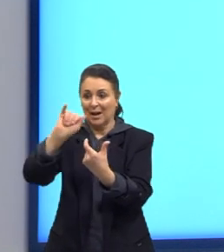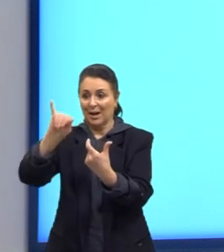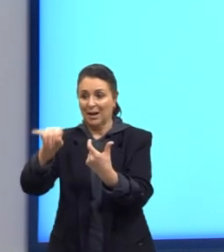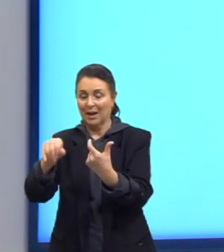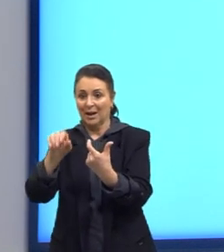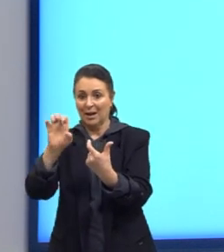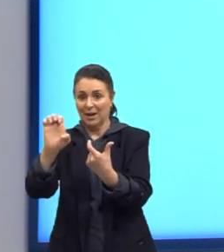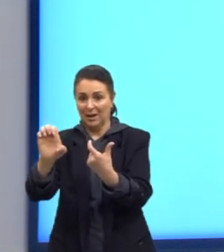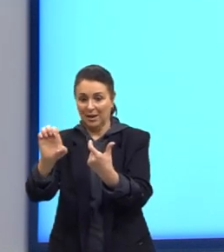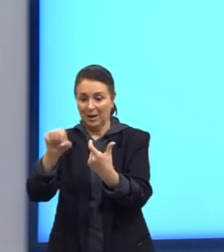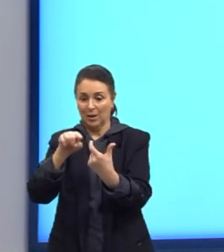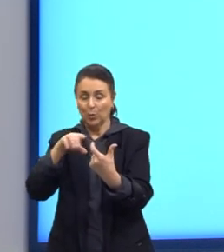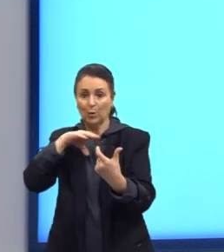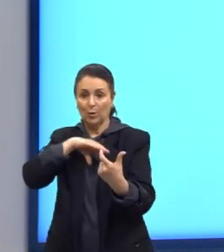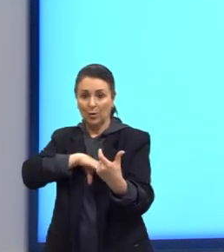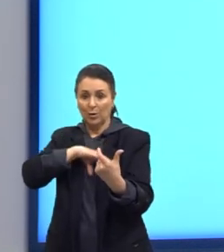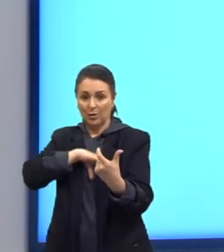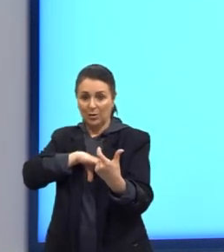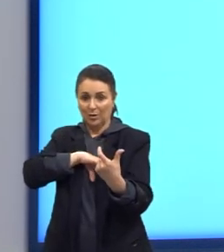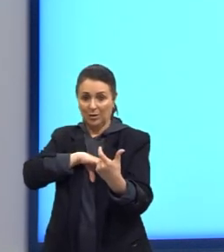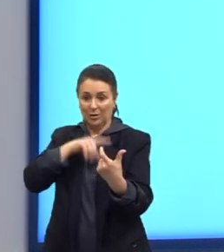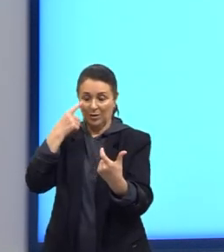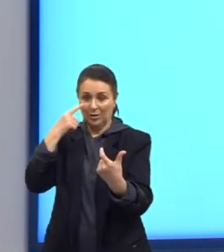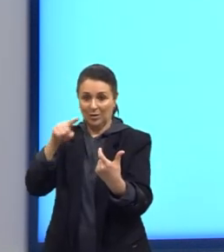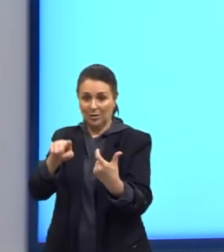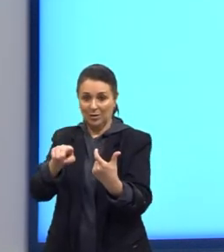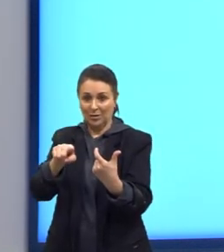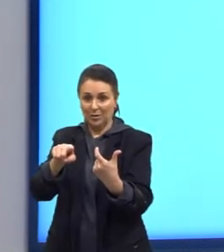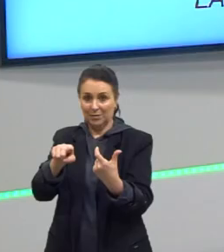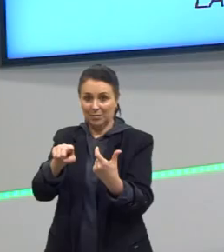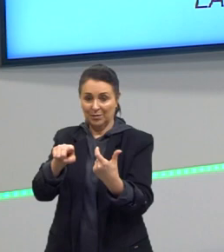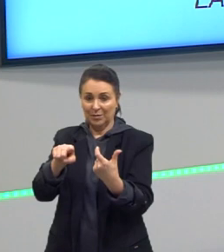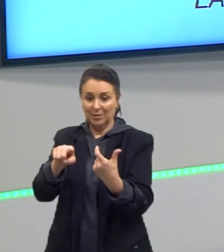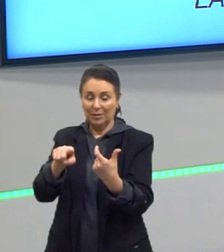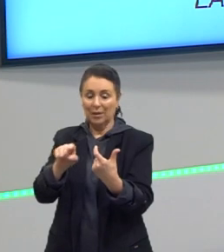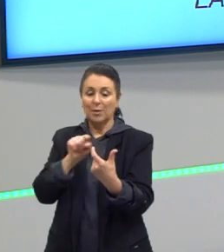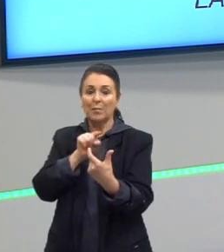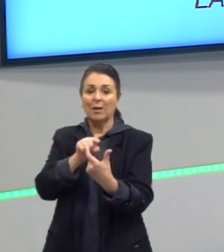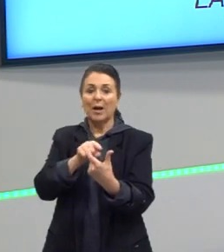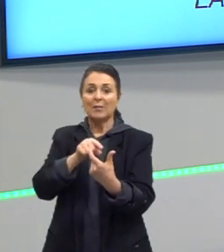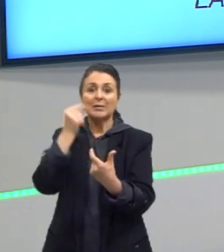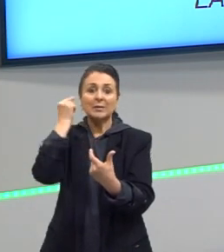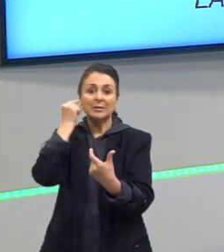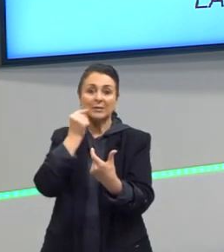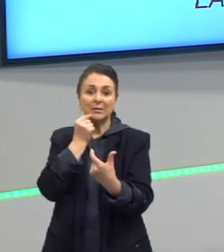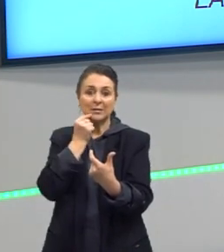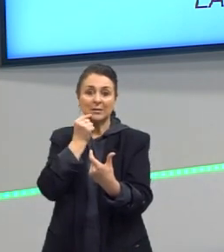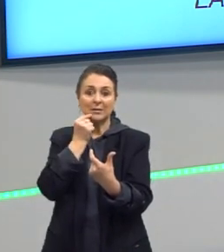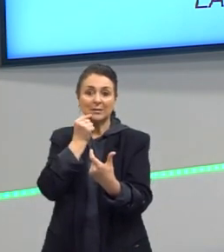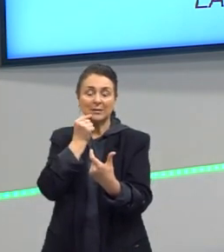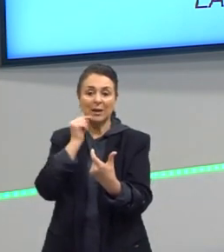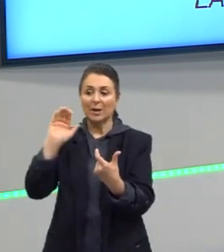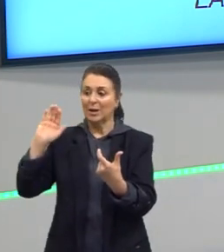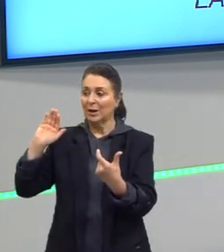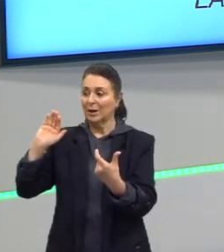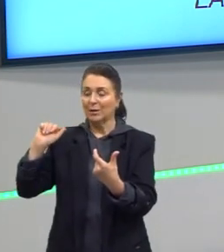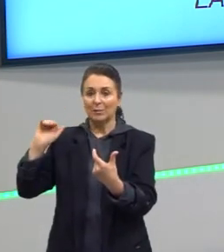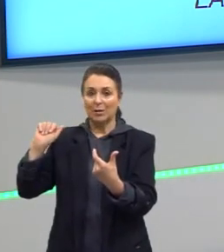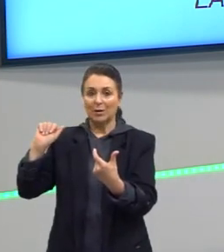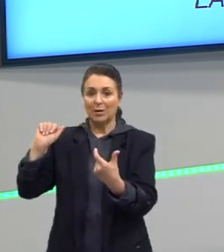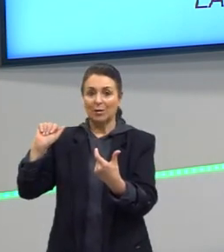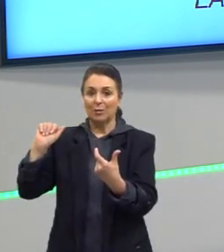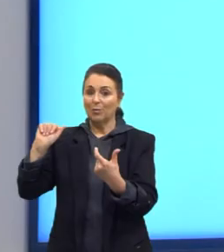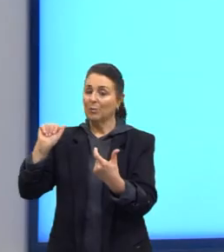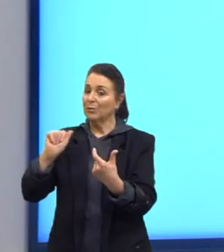na a portuguesa grande maioria são palavras femininas na língua espanhola vão ser palavras